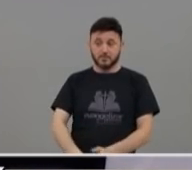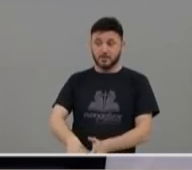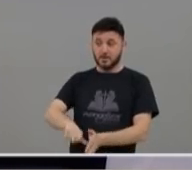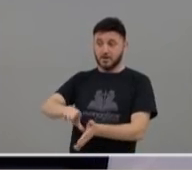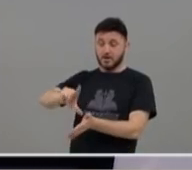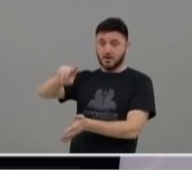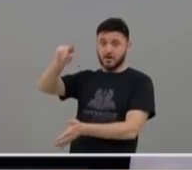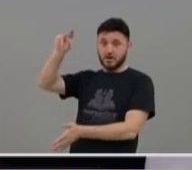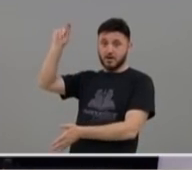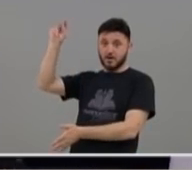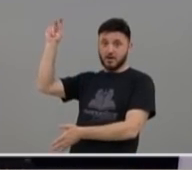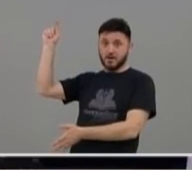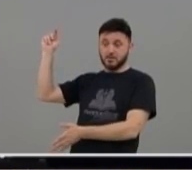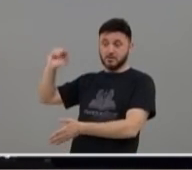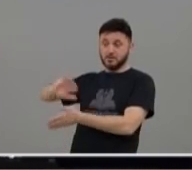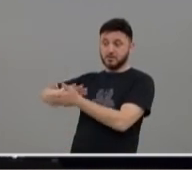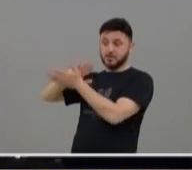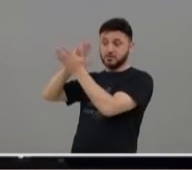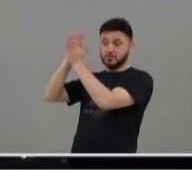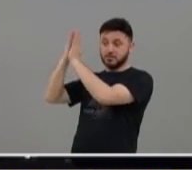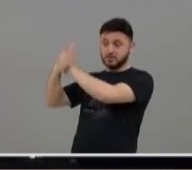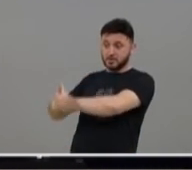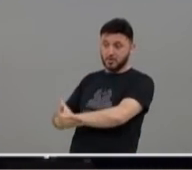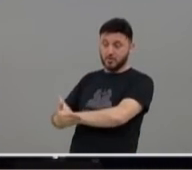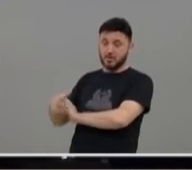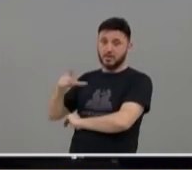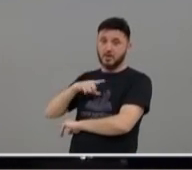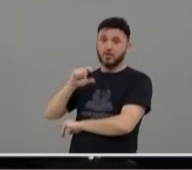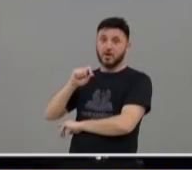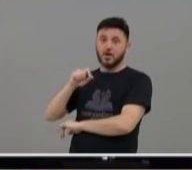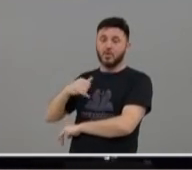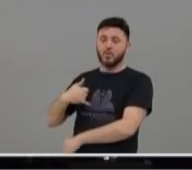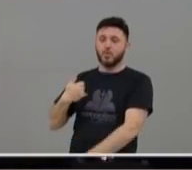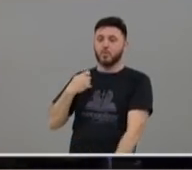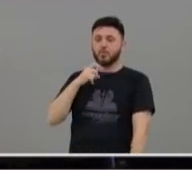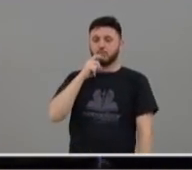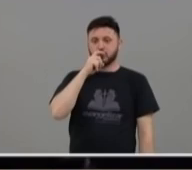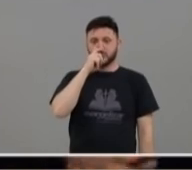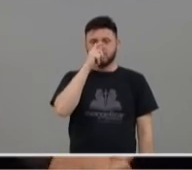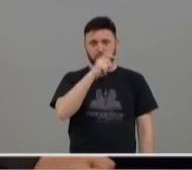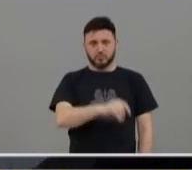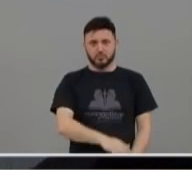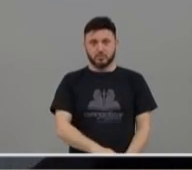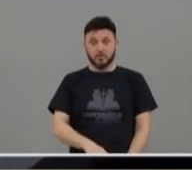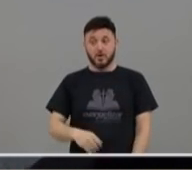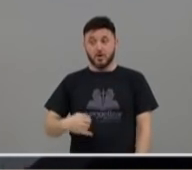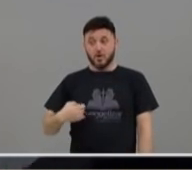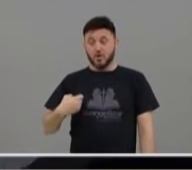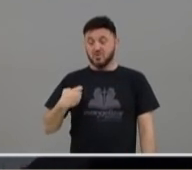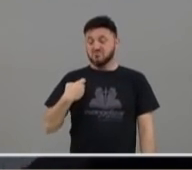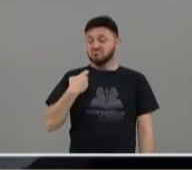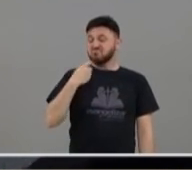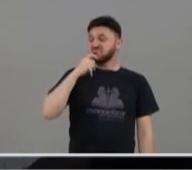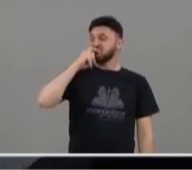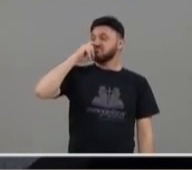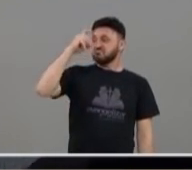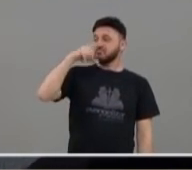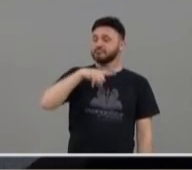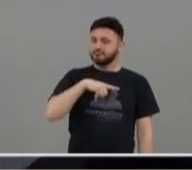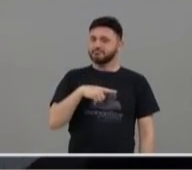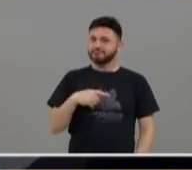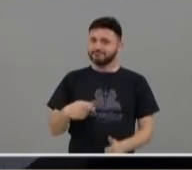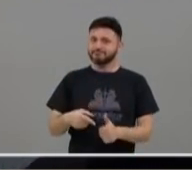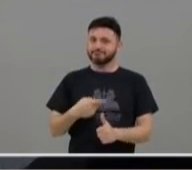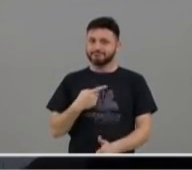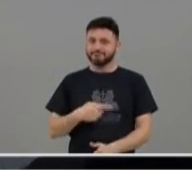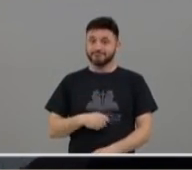destruição vem o orgulho. Antes da destruição vem o orgulho. E aquele que tem orgulho ou